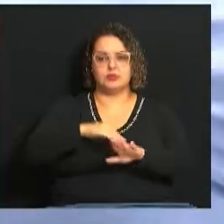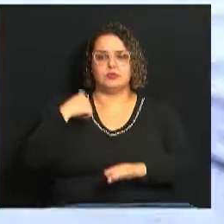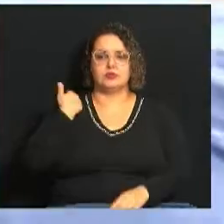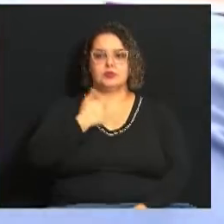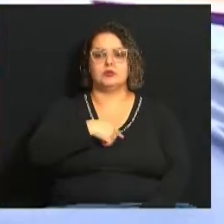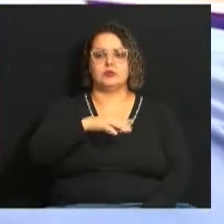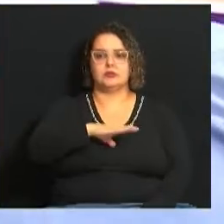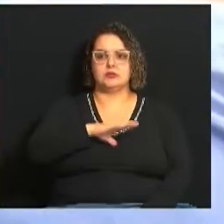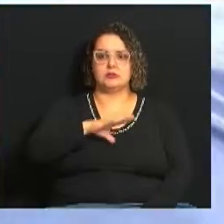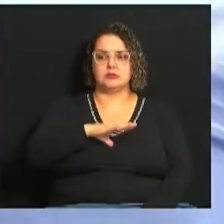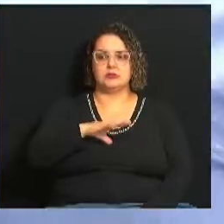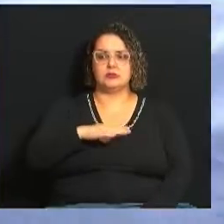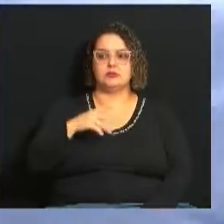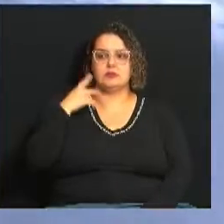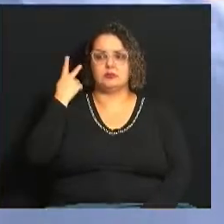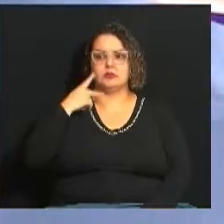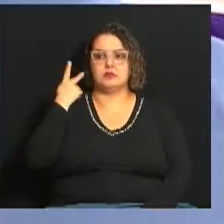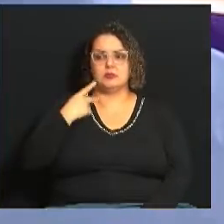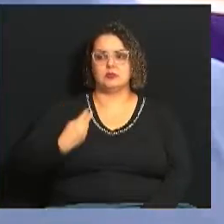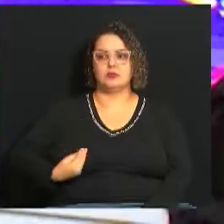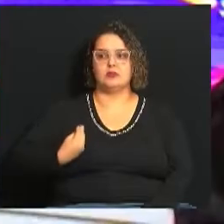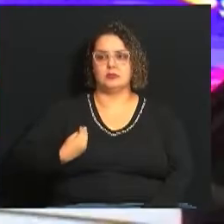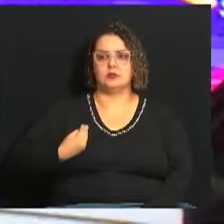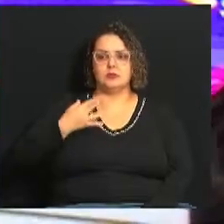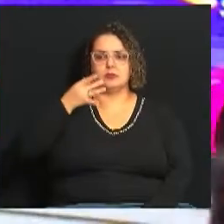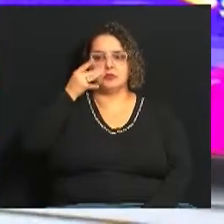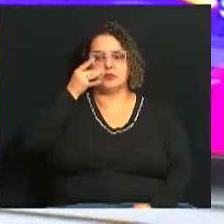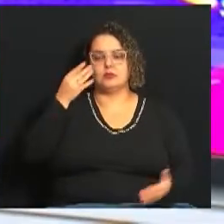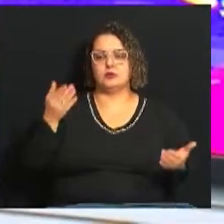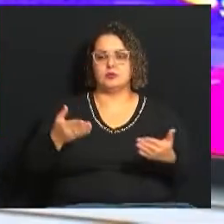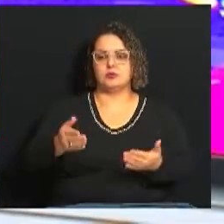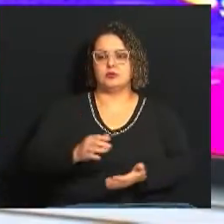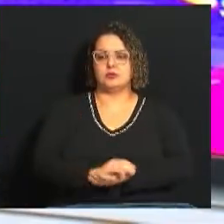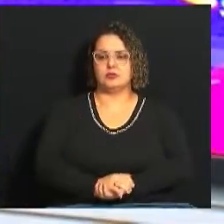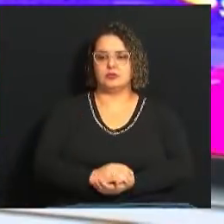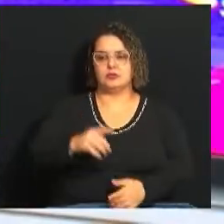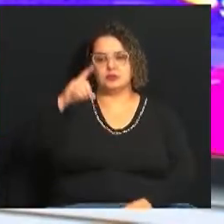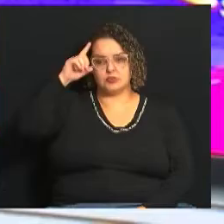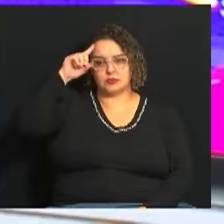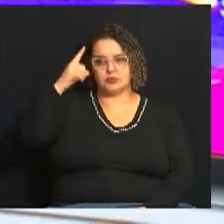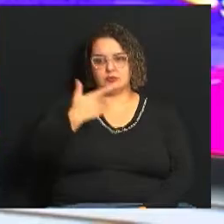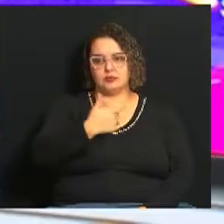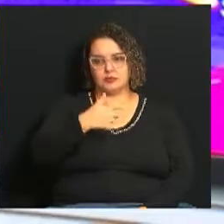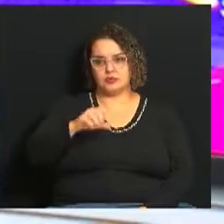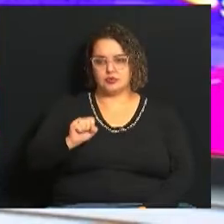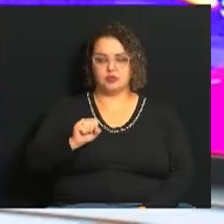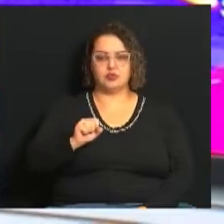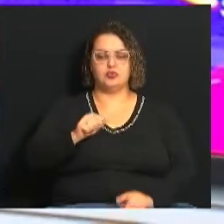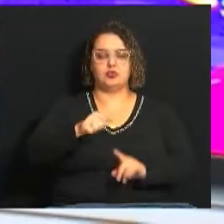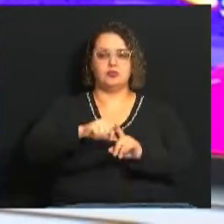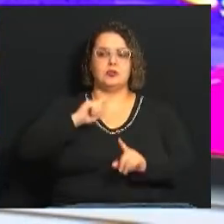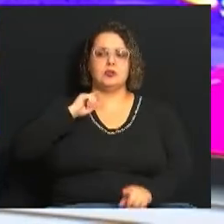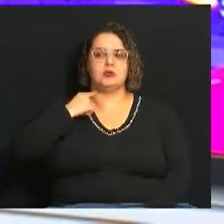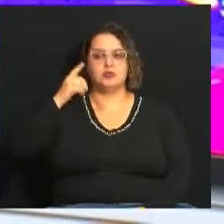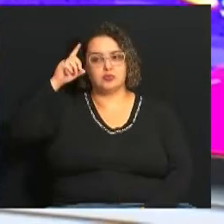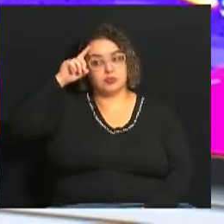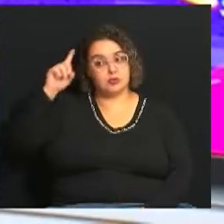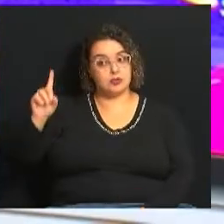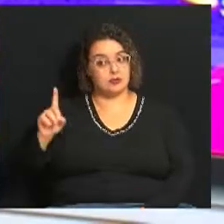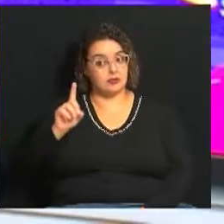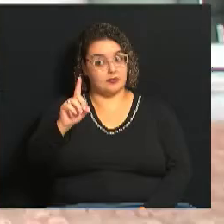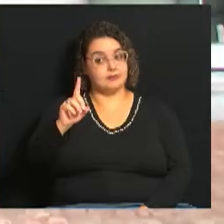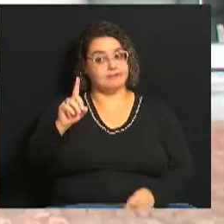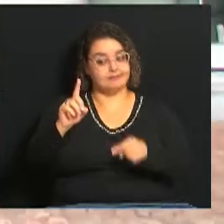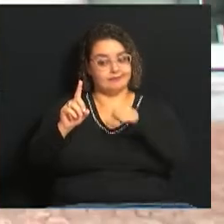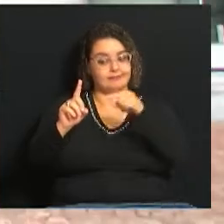sobretudo os vereadores que aqui estão presentes hoje. Durante o dia 28 de maio será o dia D da campanha no Paço